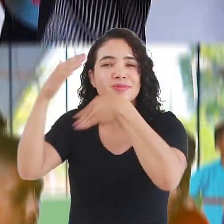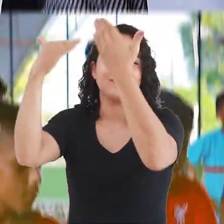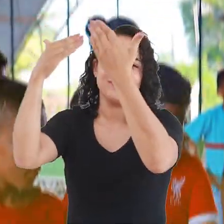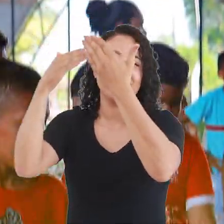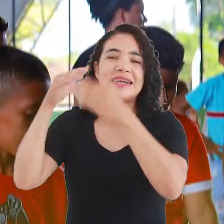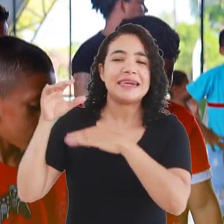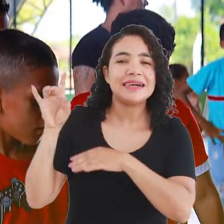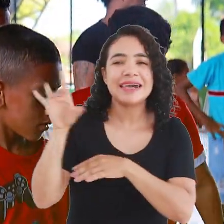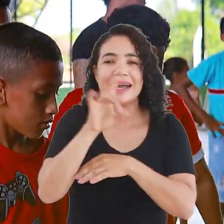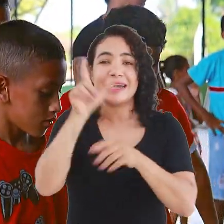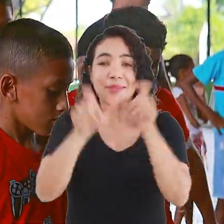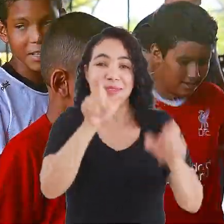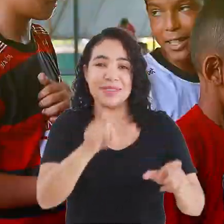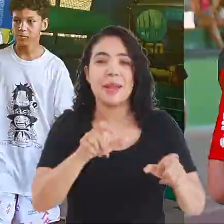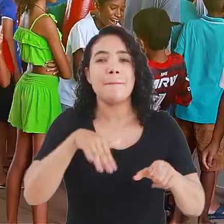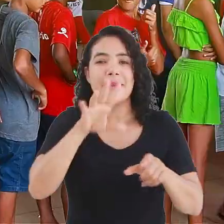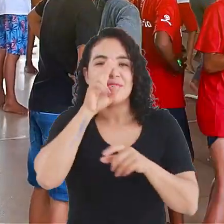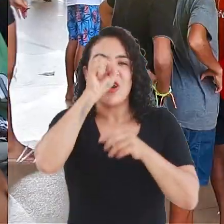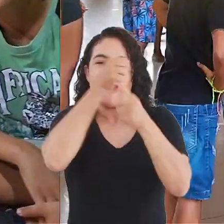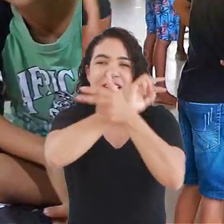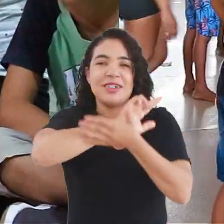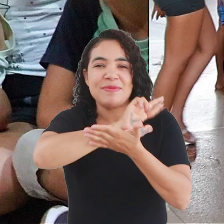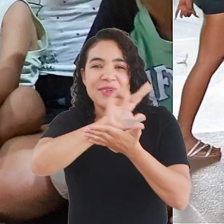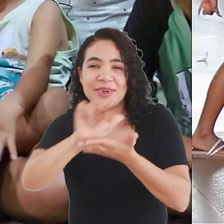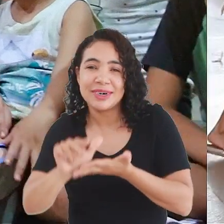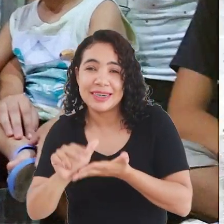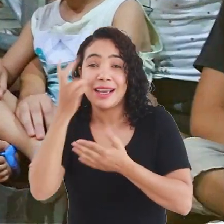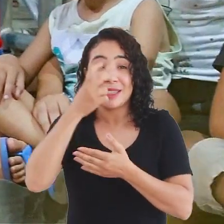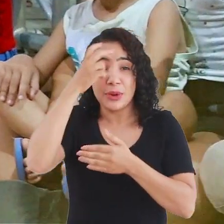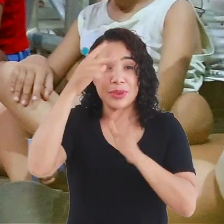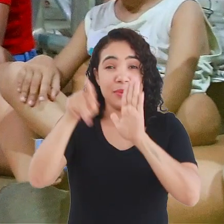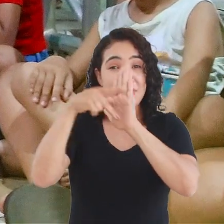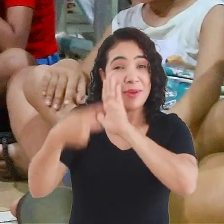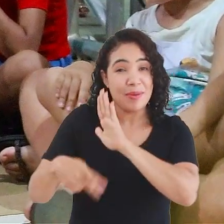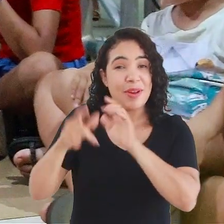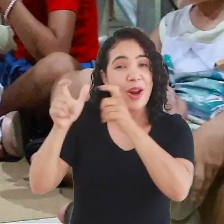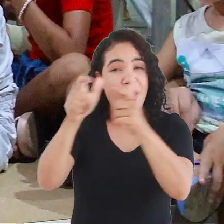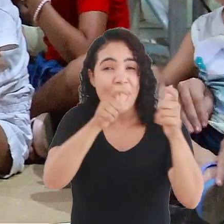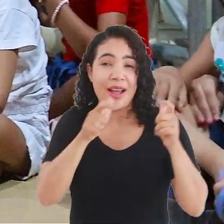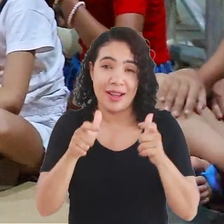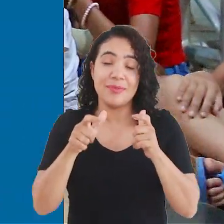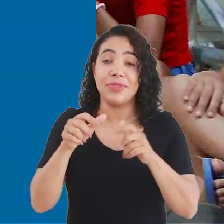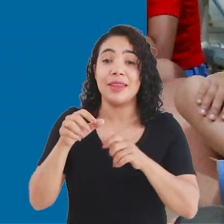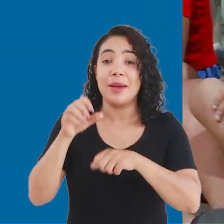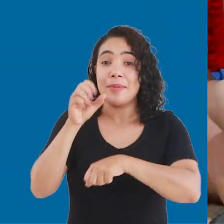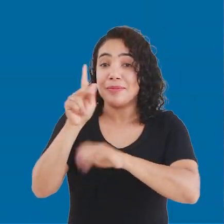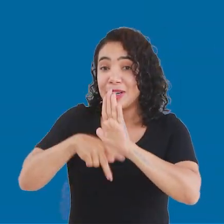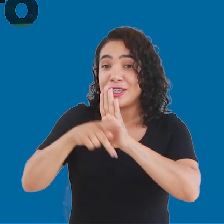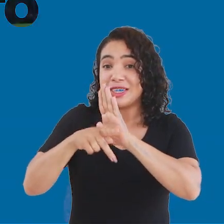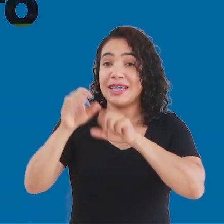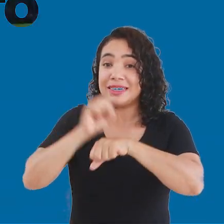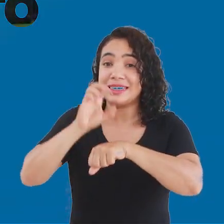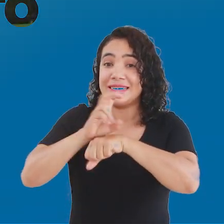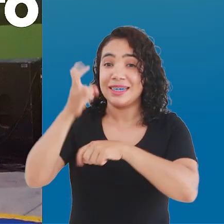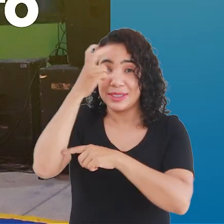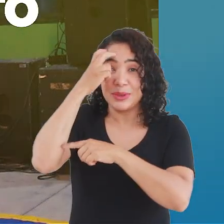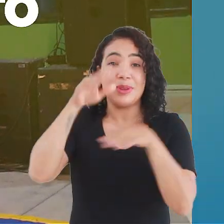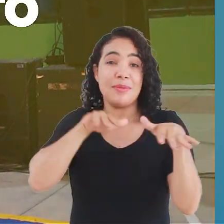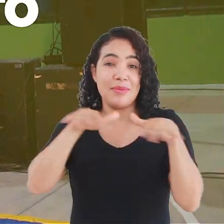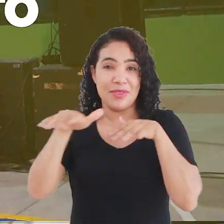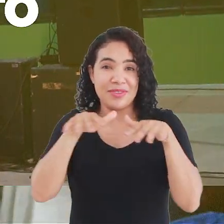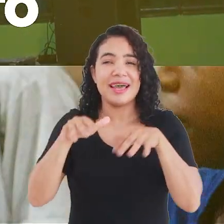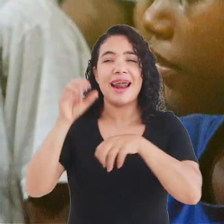participantes, fortalecendo a diversidade e a cultura local. O projeto Sesc Cultura em Movimento. A